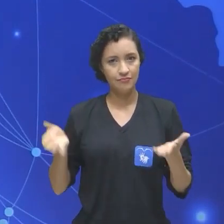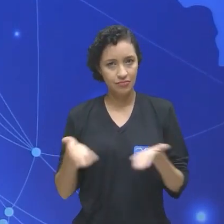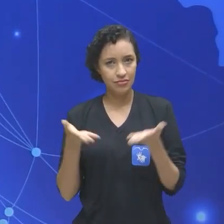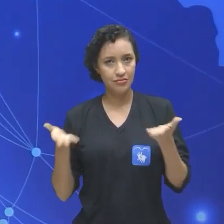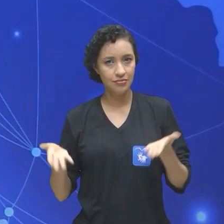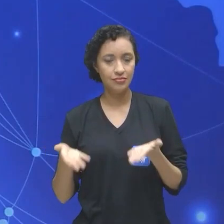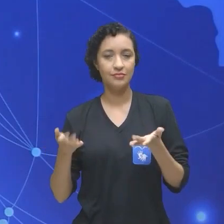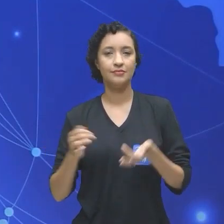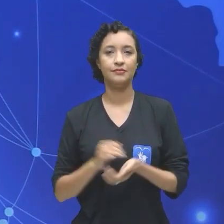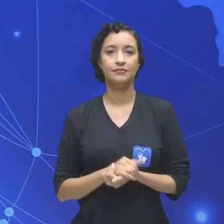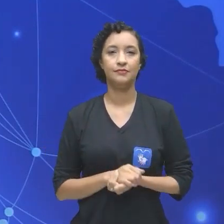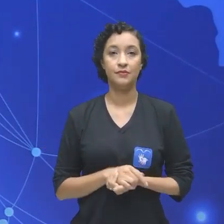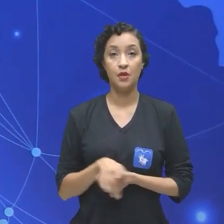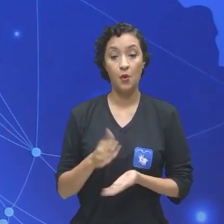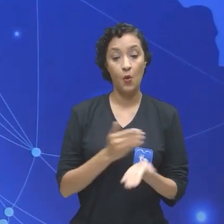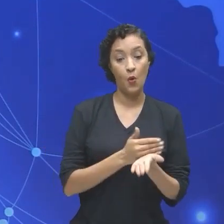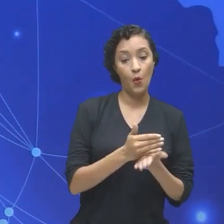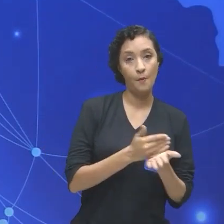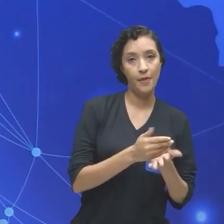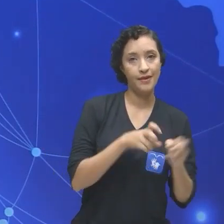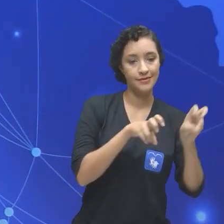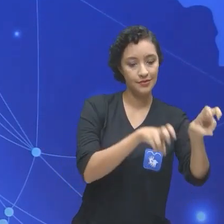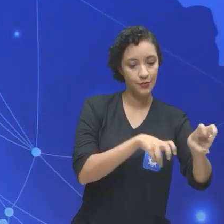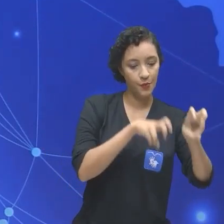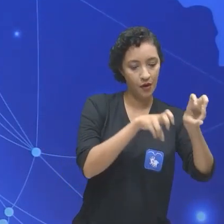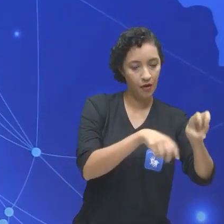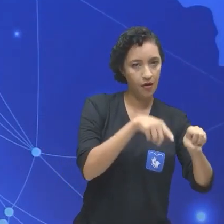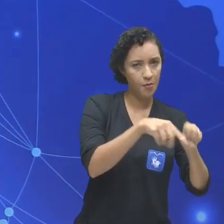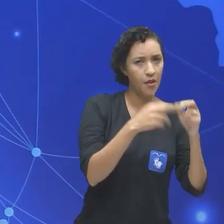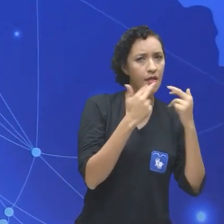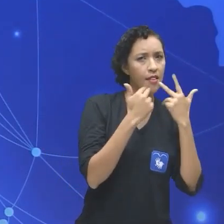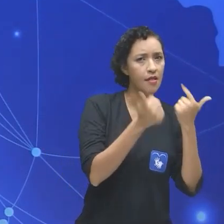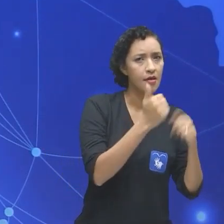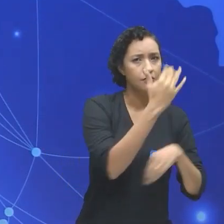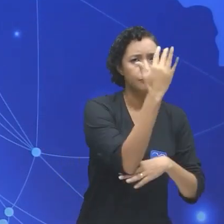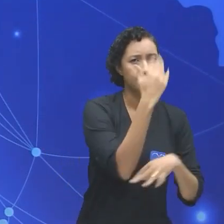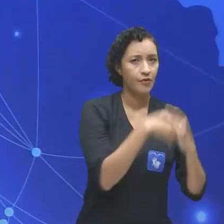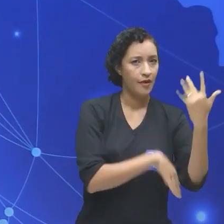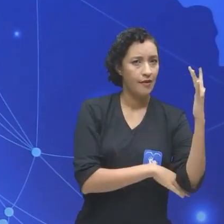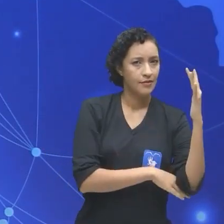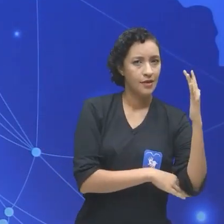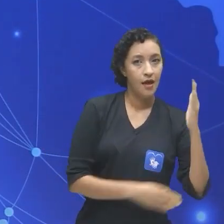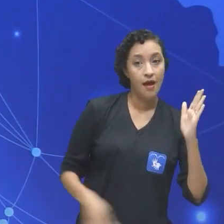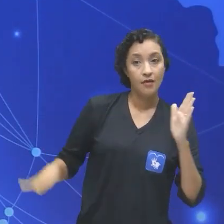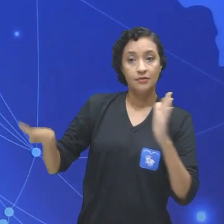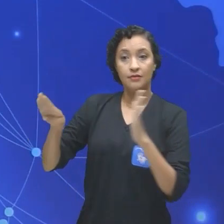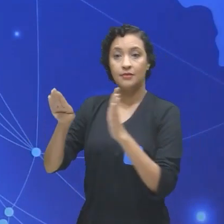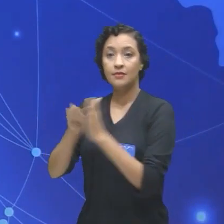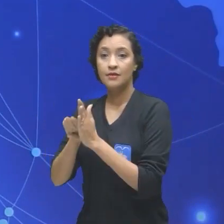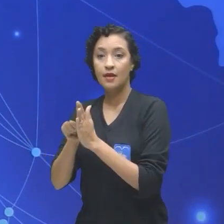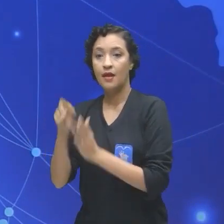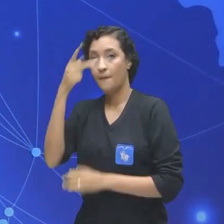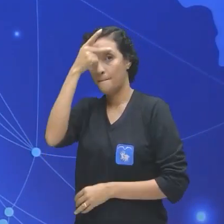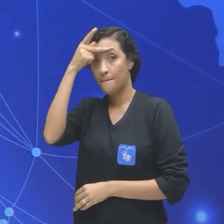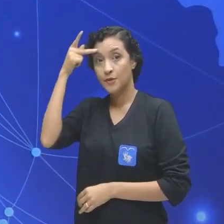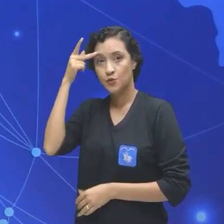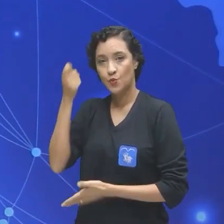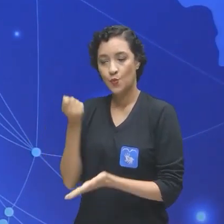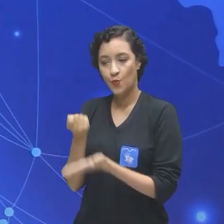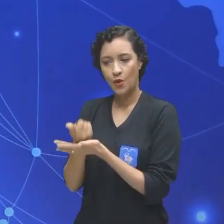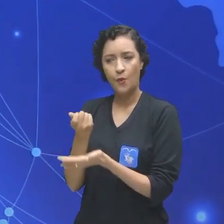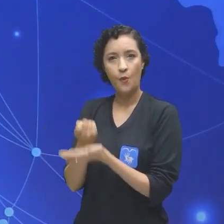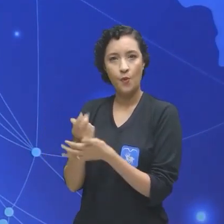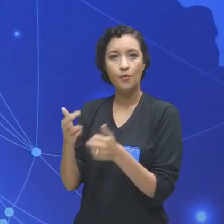produtiva vai do campo, lá da natureza, até o consumidor, até a pessoa que vai comprar o produto